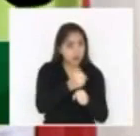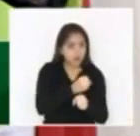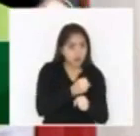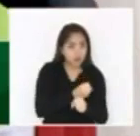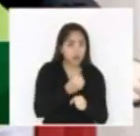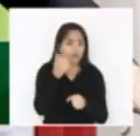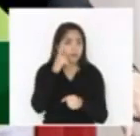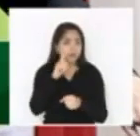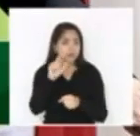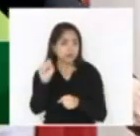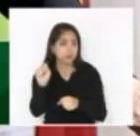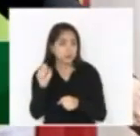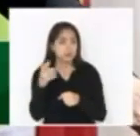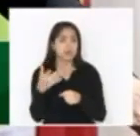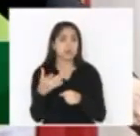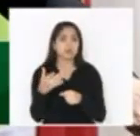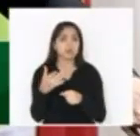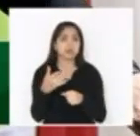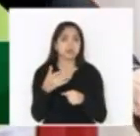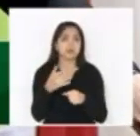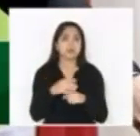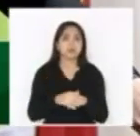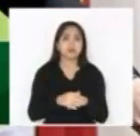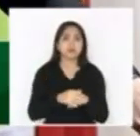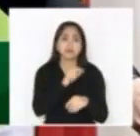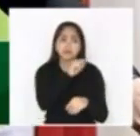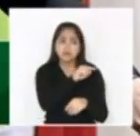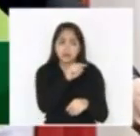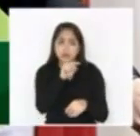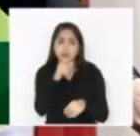conquistas que estão lá e isso ninguém tira.